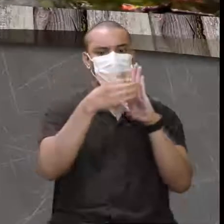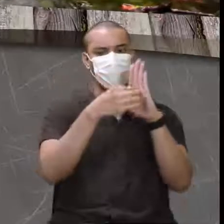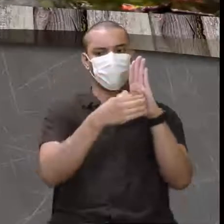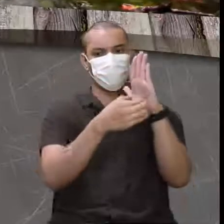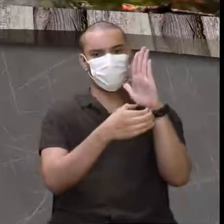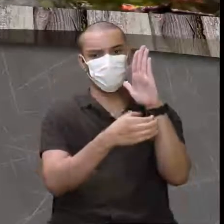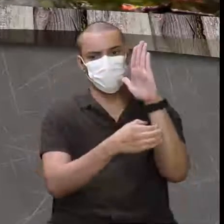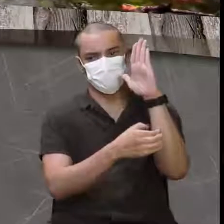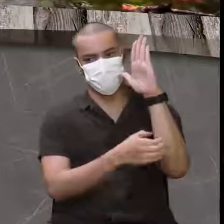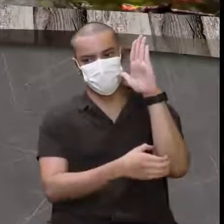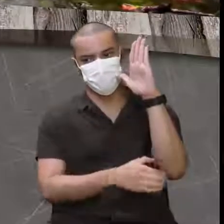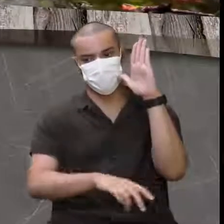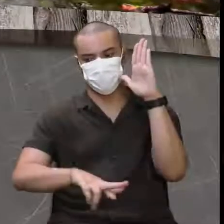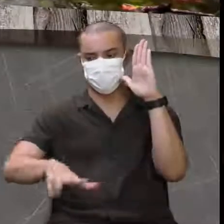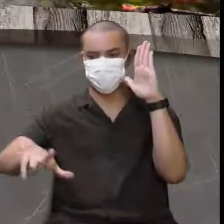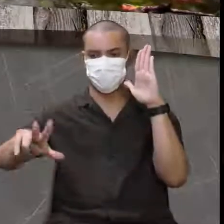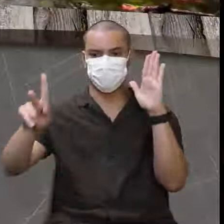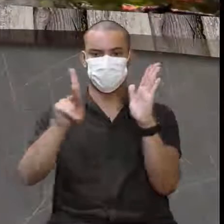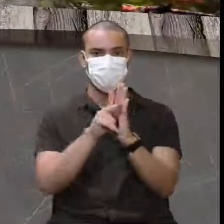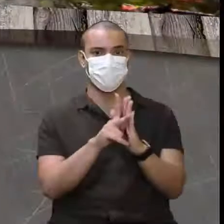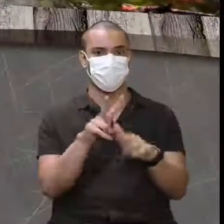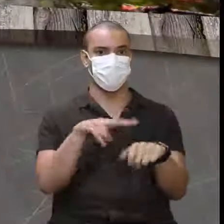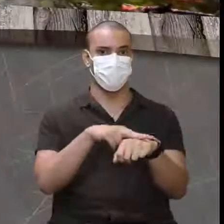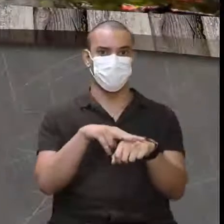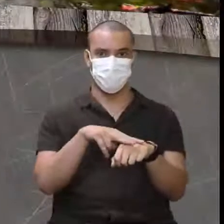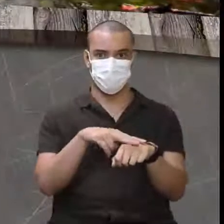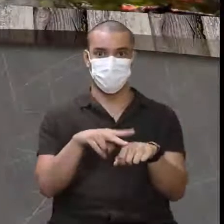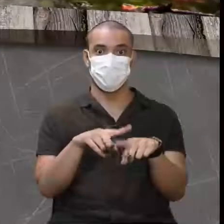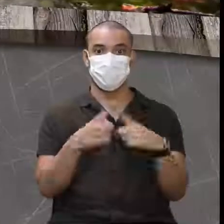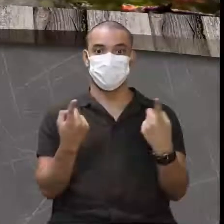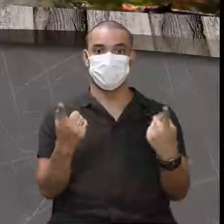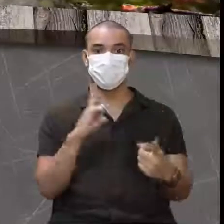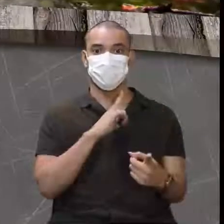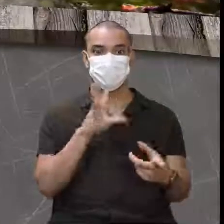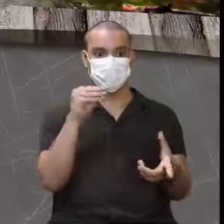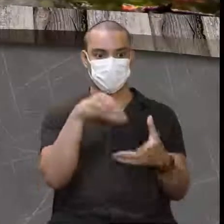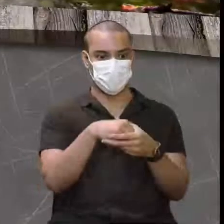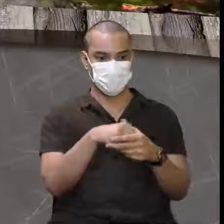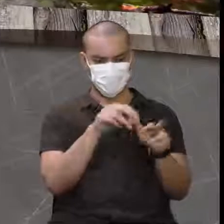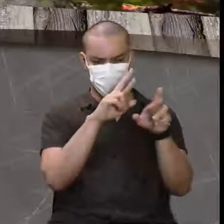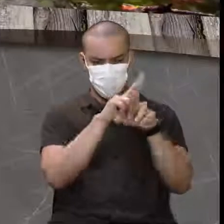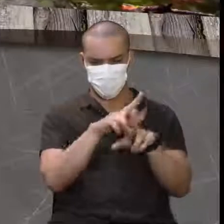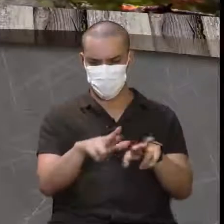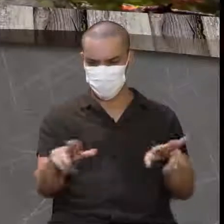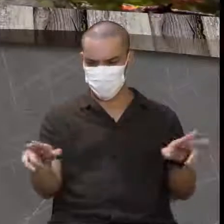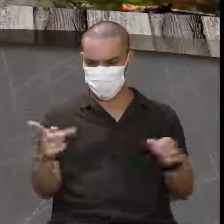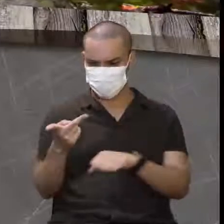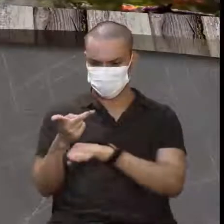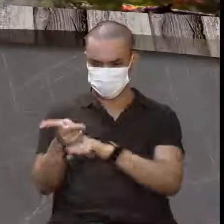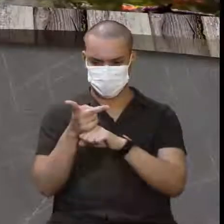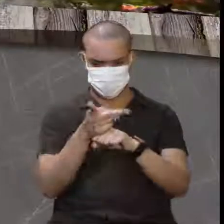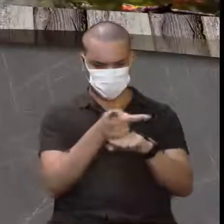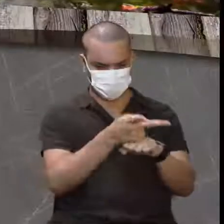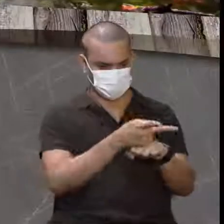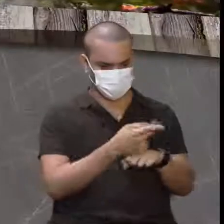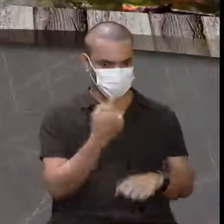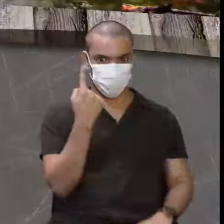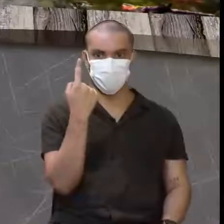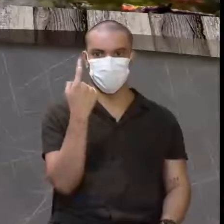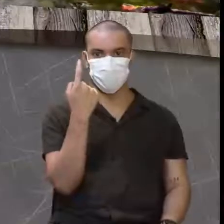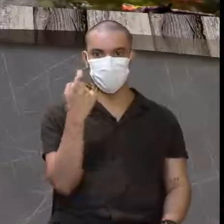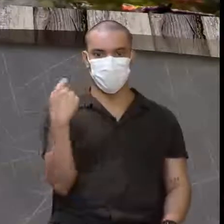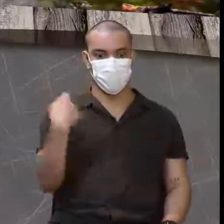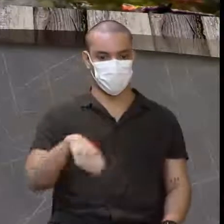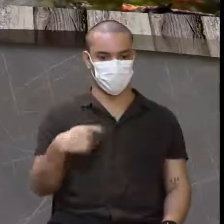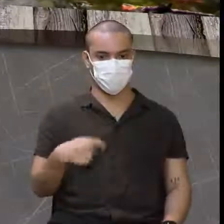de leguminosas. Aí ele foi procurar dentro dessa variedade uma que atendesse às